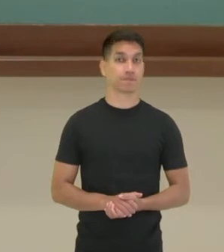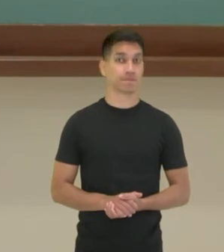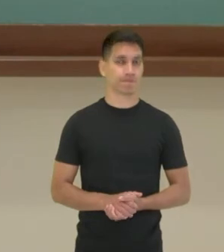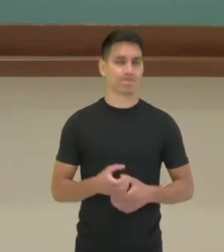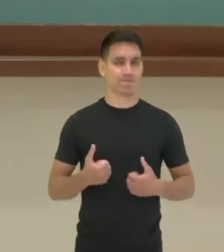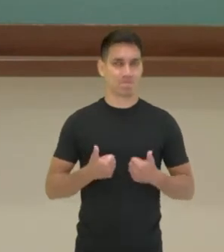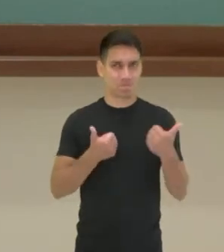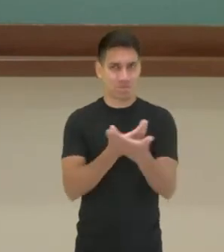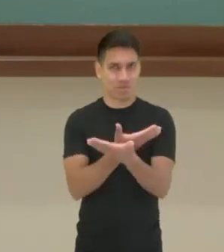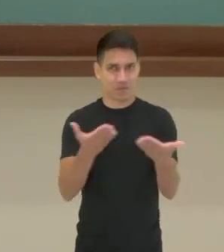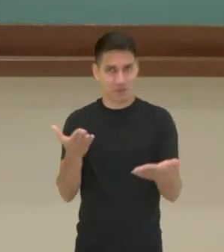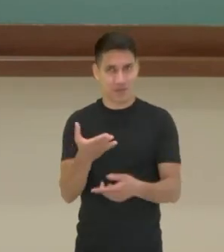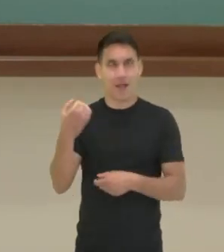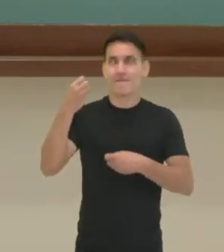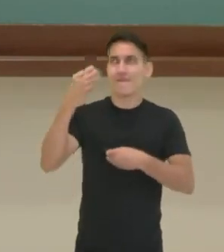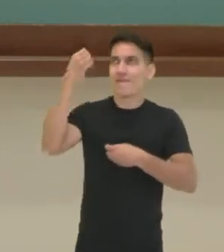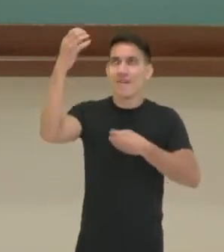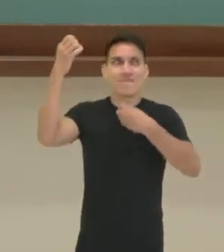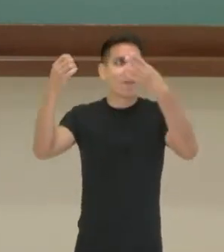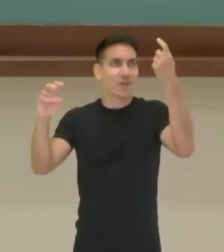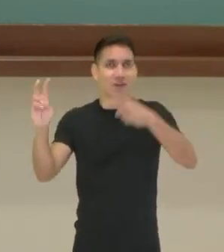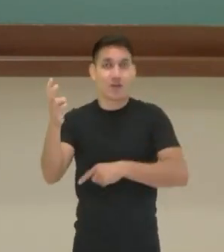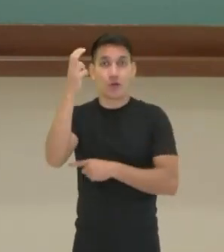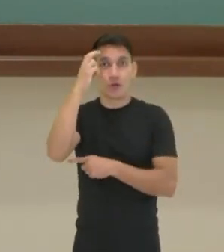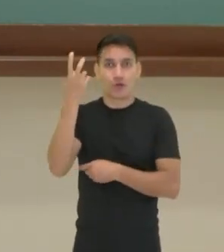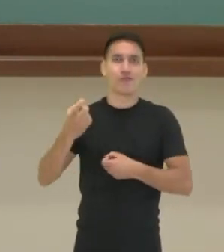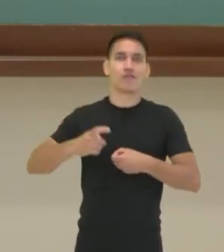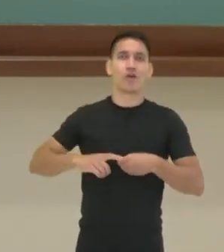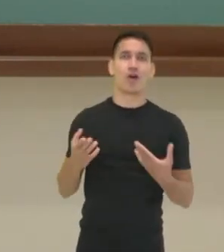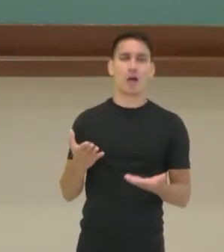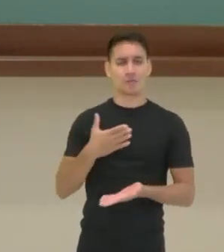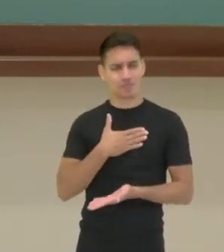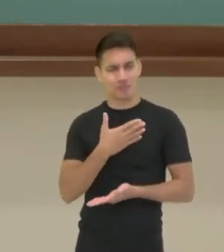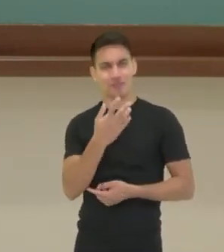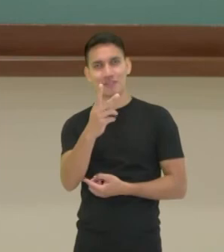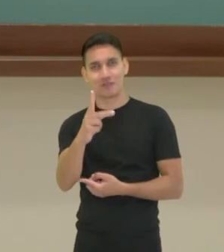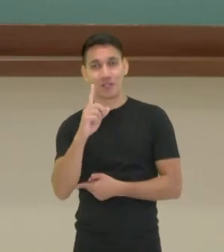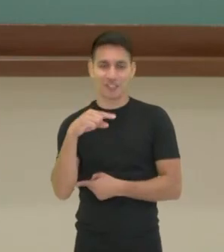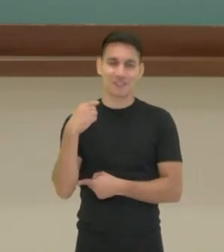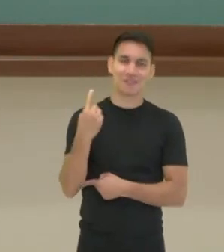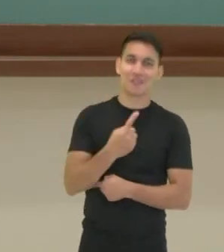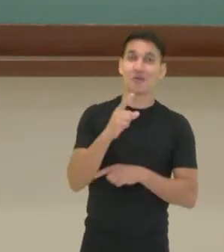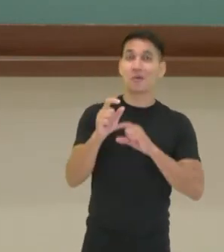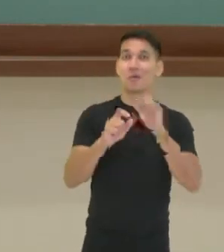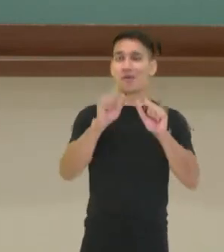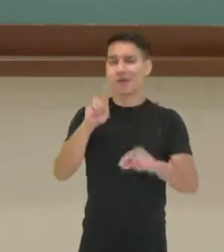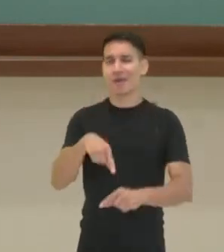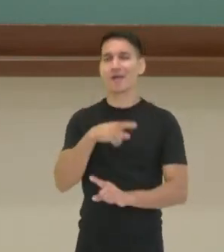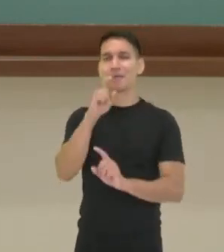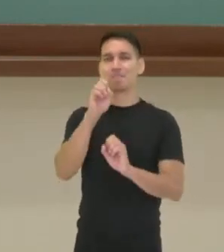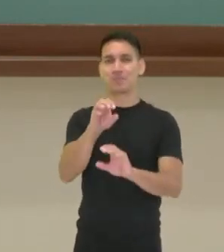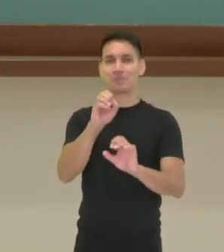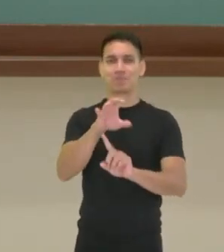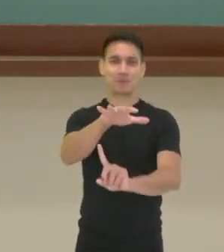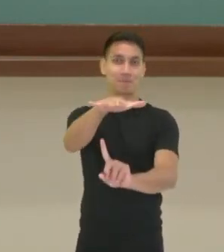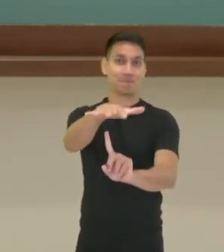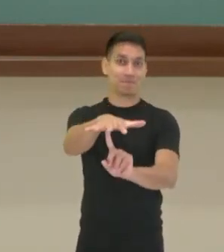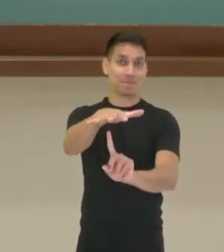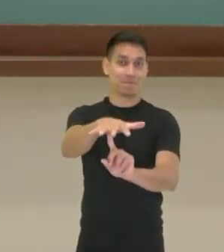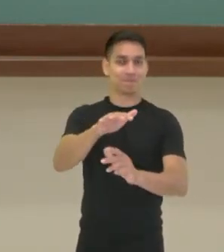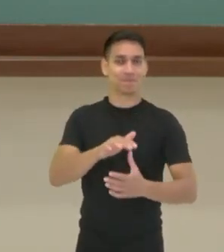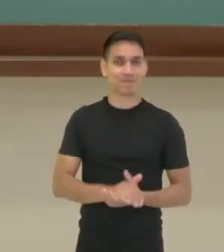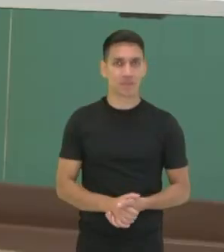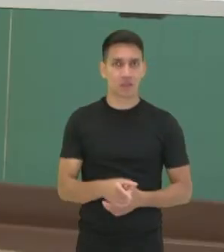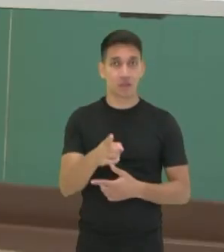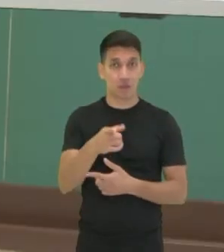Muito bem, aventureiros da cultura! Voltamos com a minha, com a sua, com a nossa aula Paraná. E